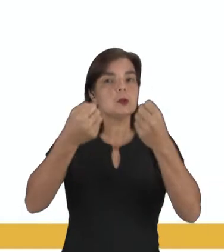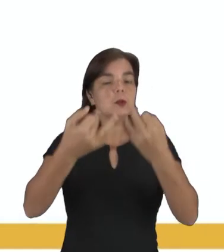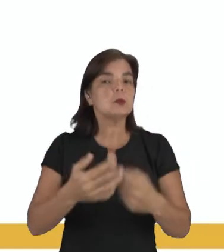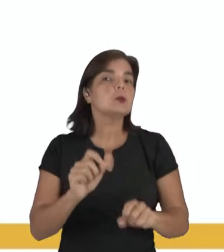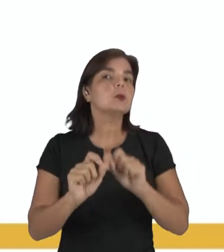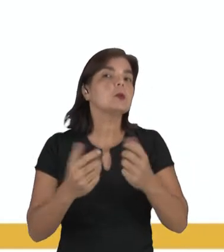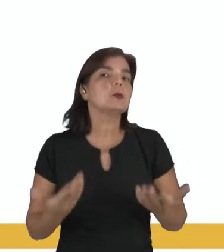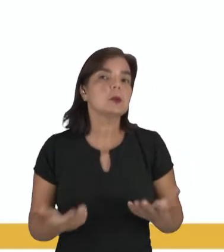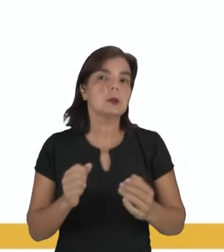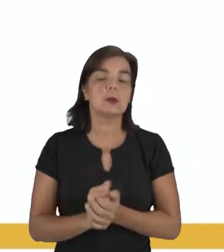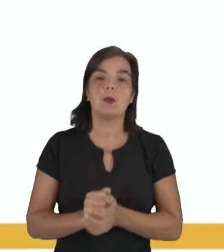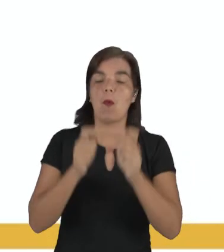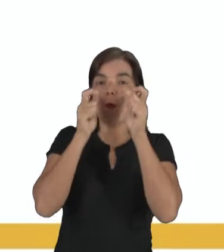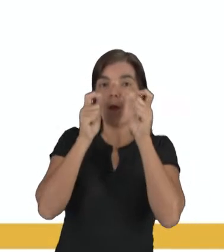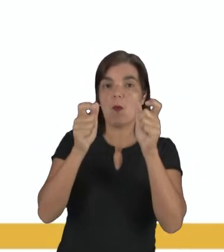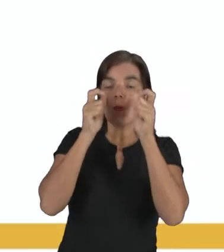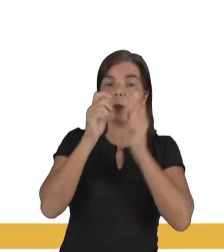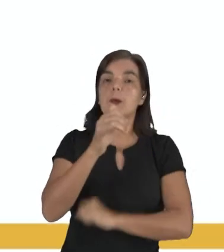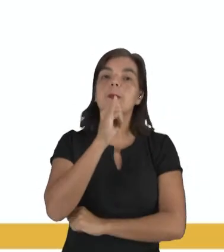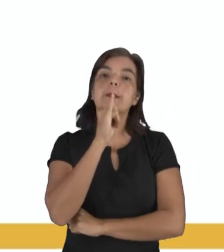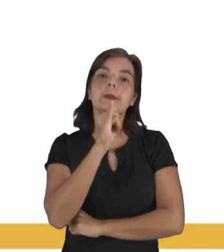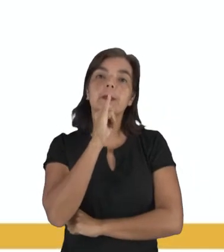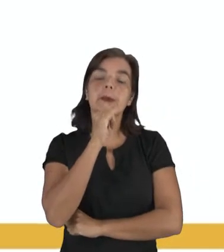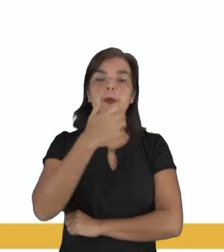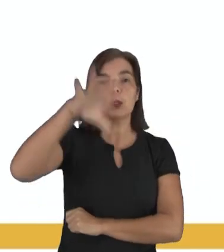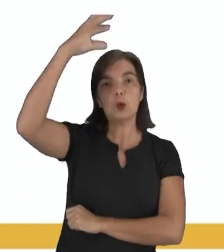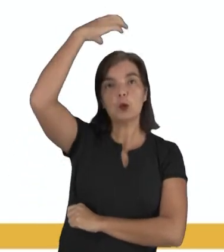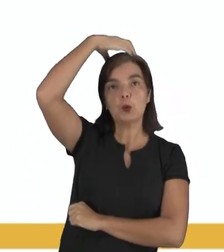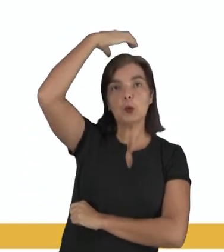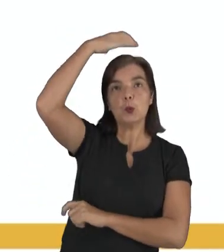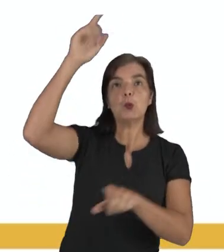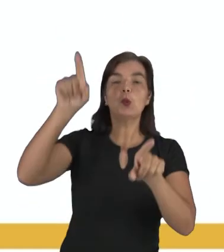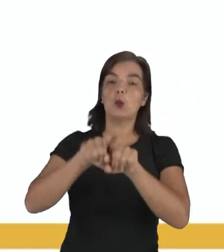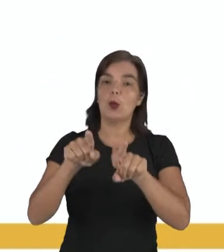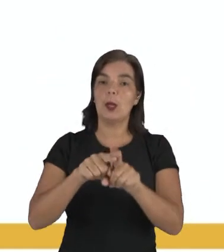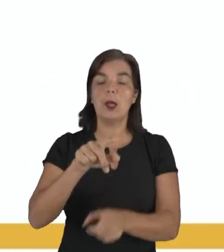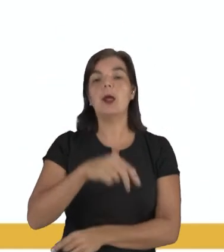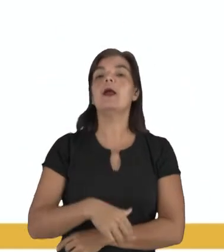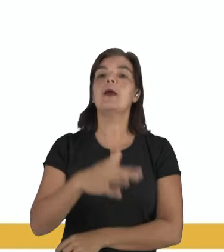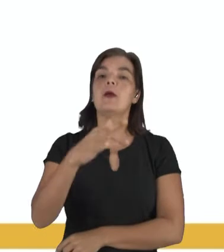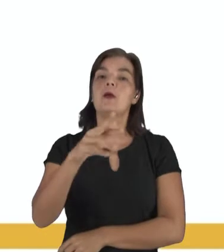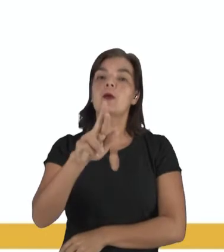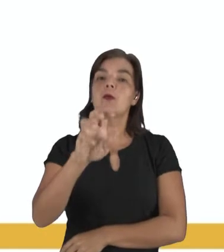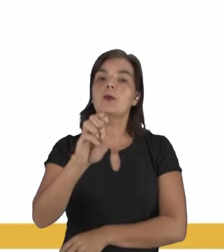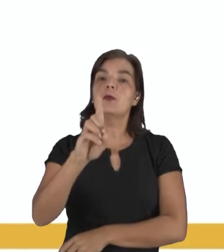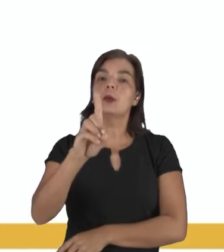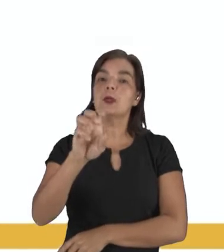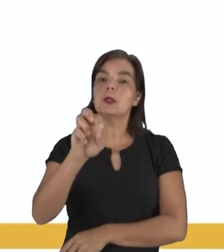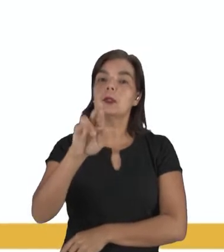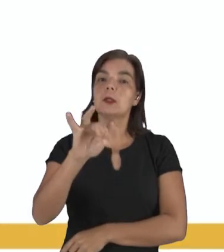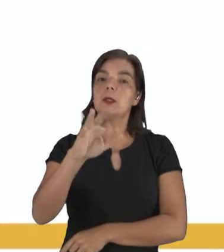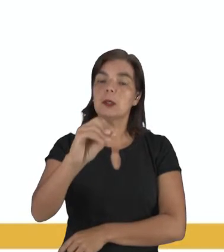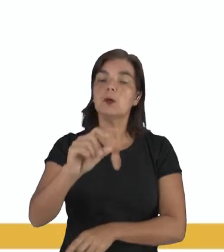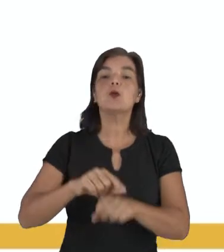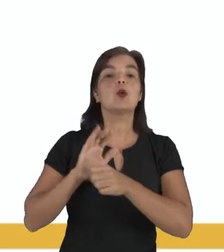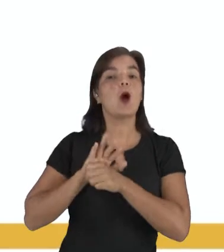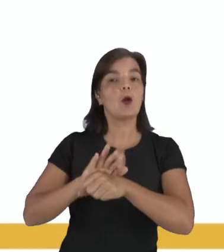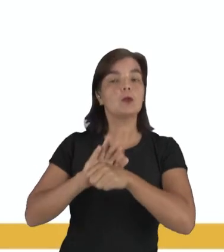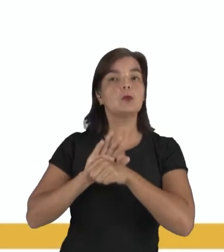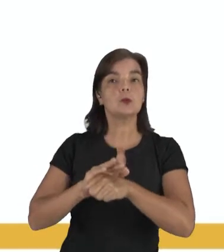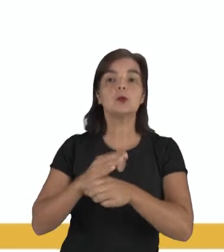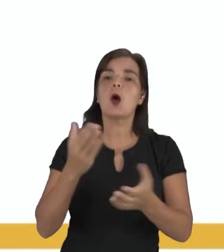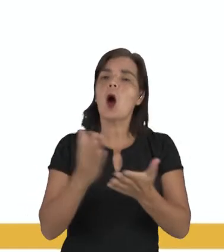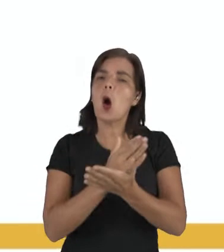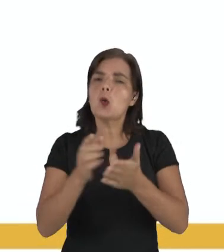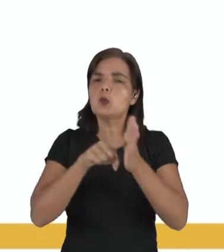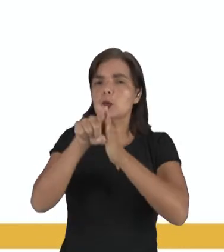tem o interesse, por exemplo, do rei Frederico II e de vários outros governantes que patrocinavam alguns